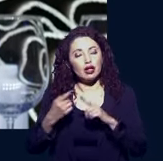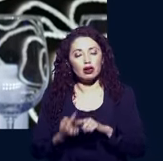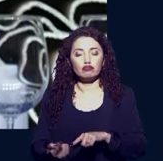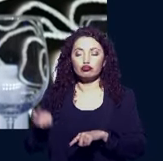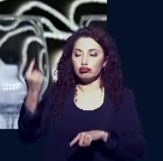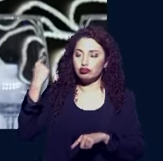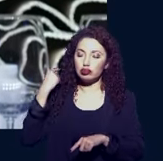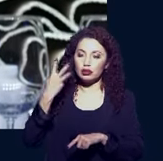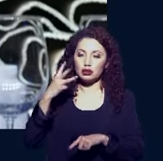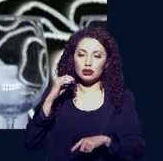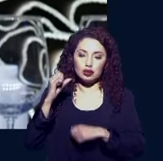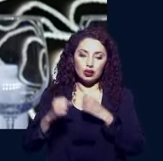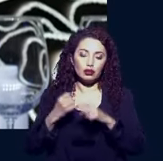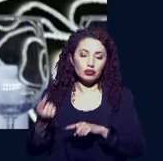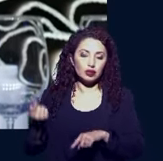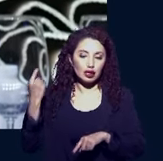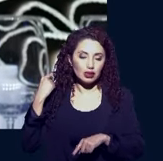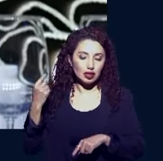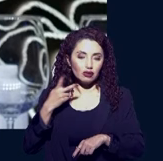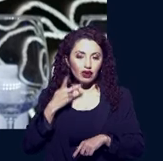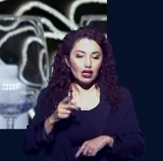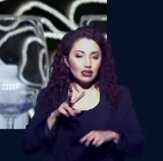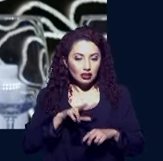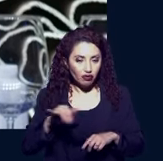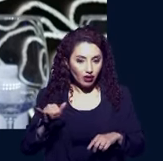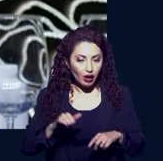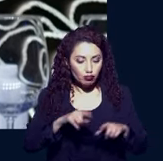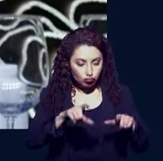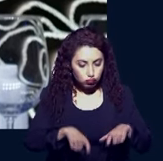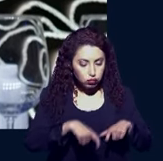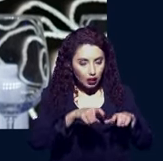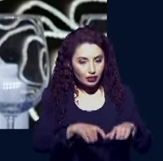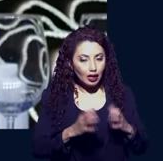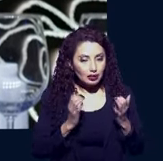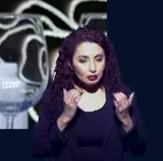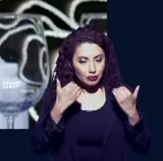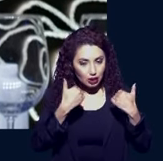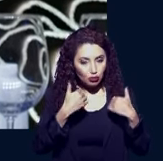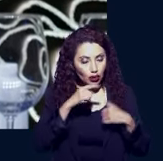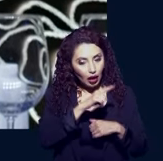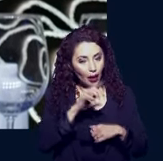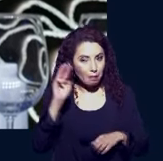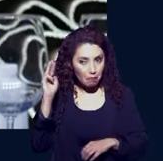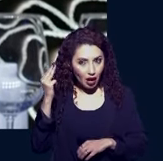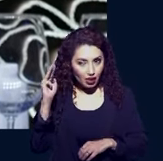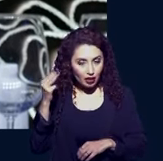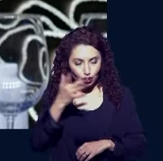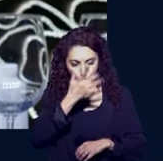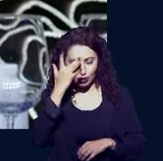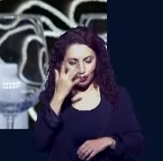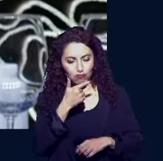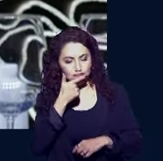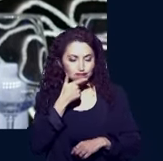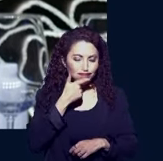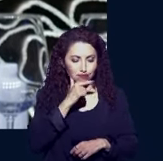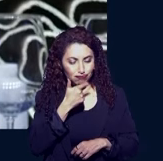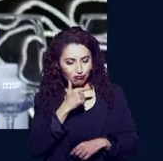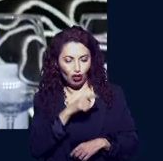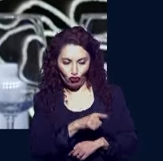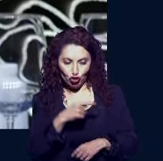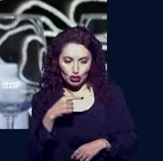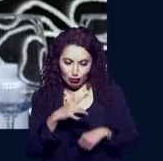faculdade falasse que você ia produzir milho no Maranhão você é chamado de louco era absolutamente impensável